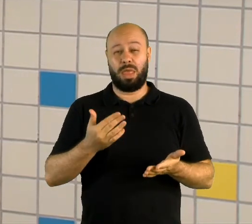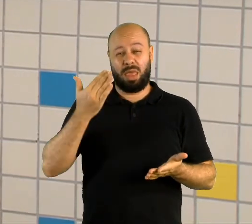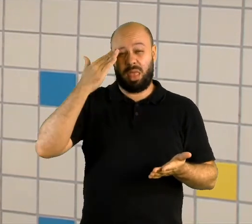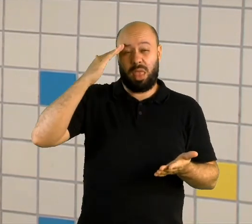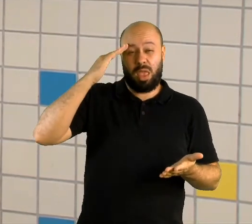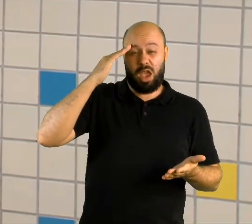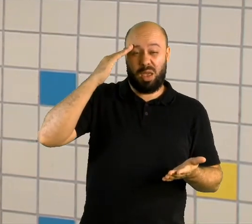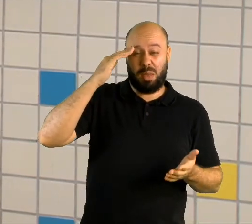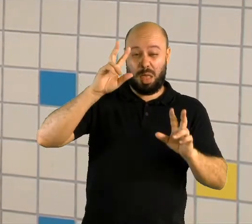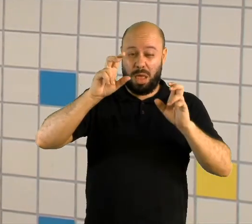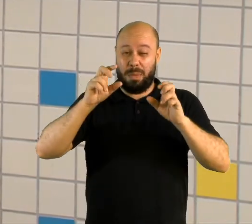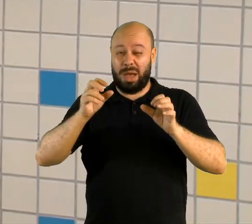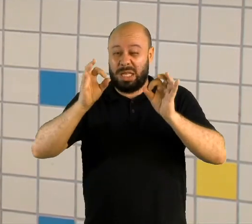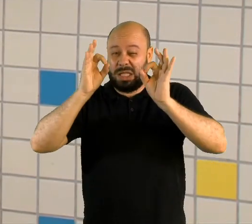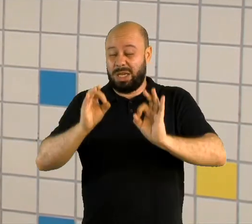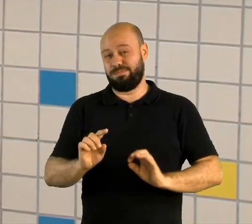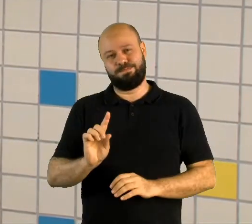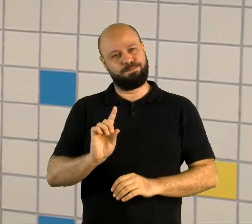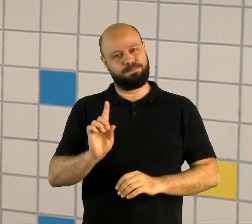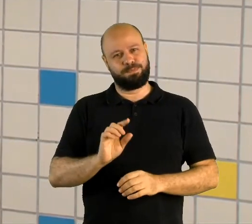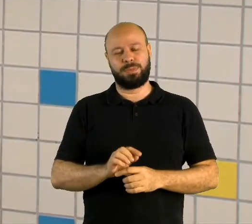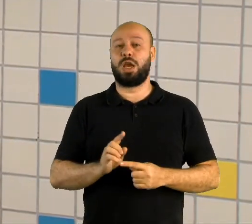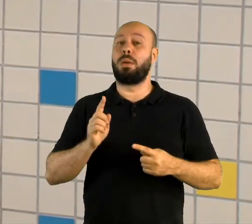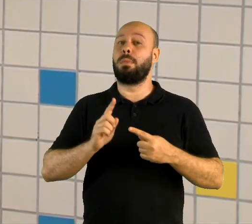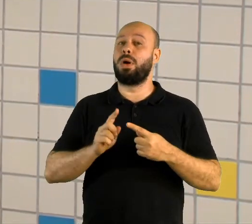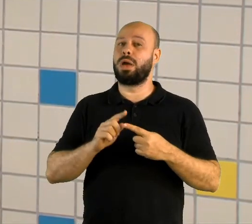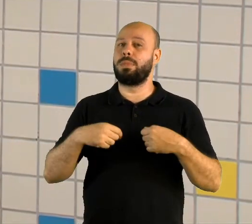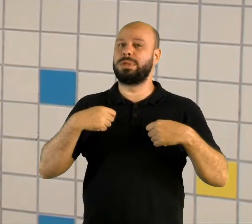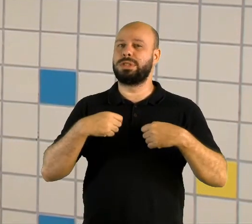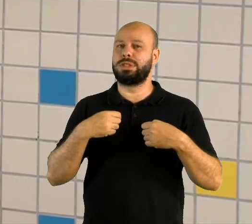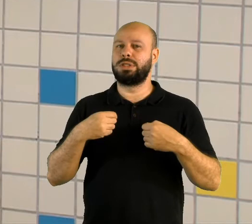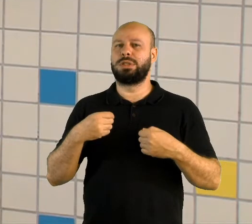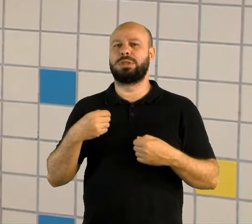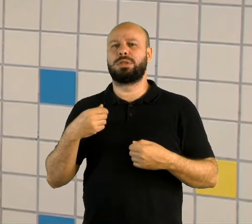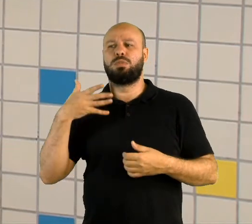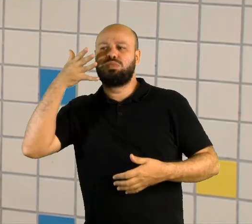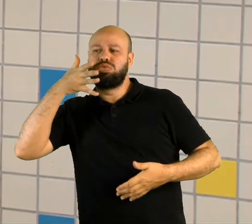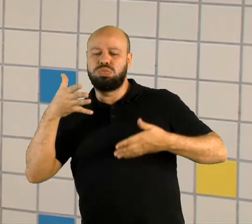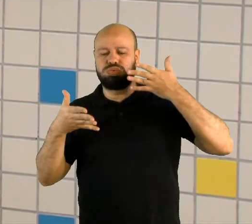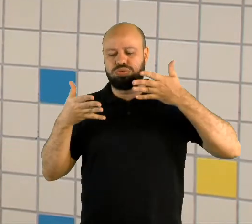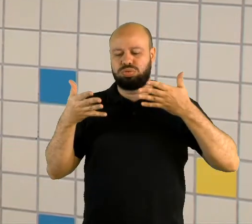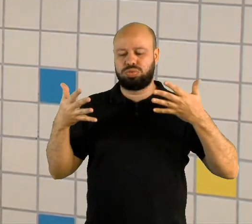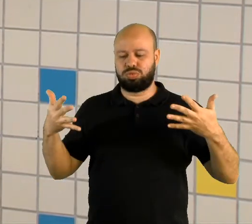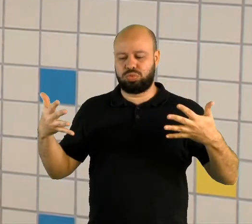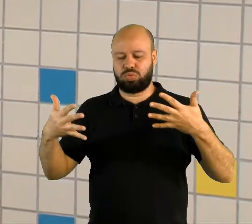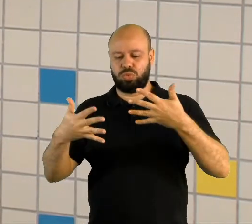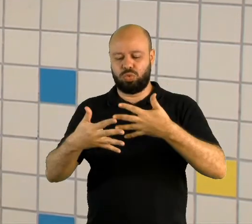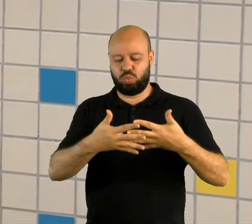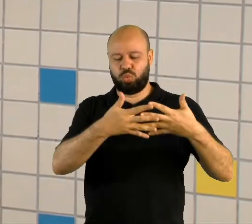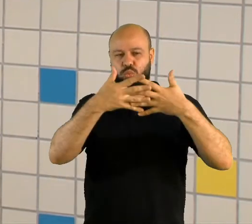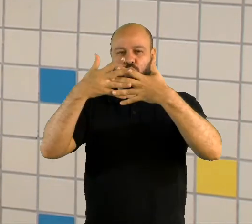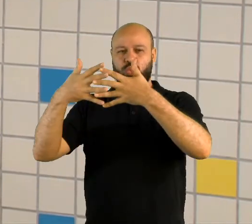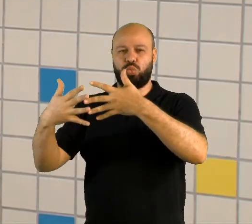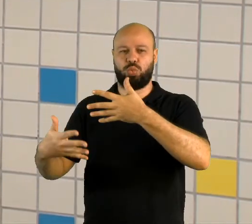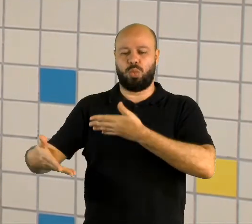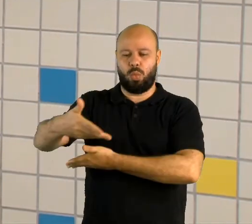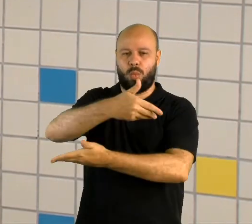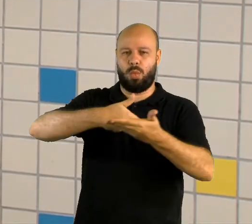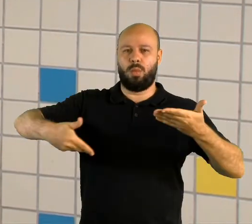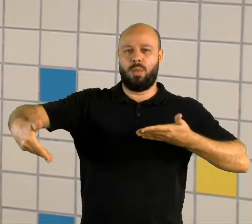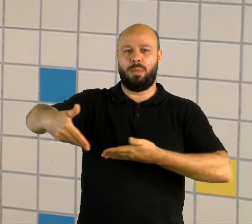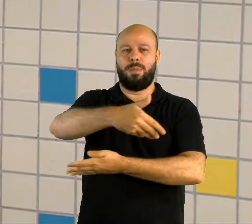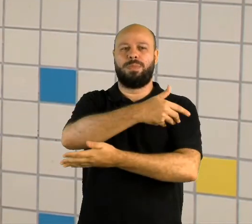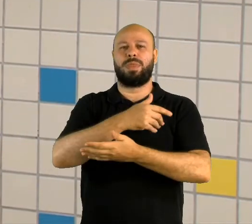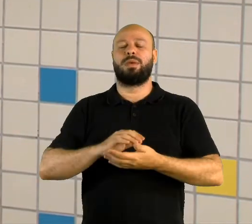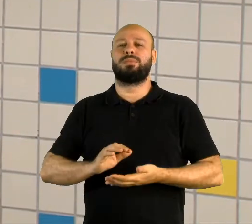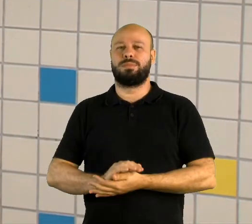temática, porque aí entra a questão dialógica de textos, né? Um texto que é feito a partir de outro.